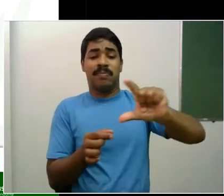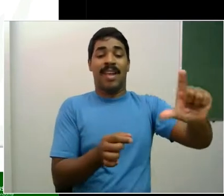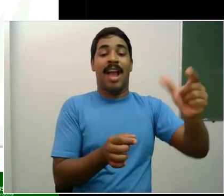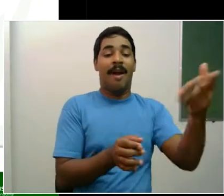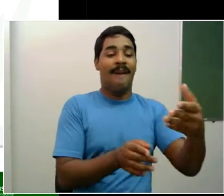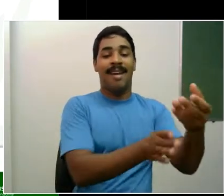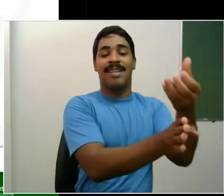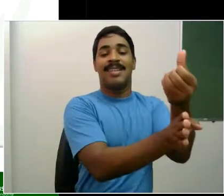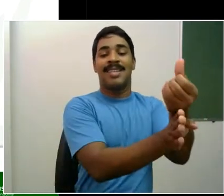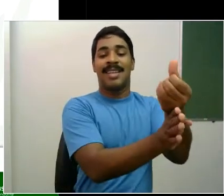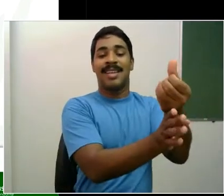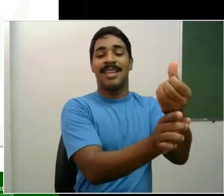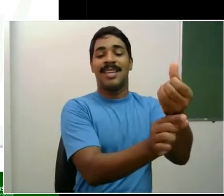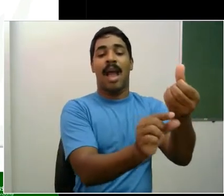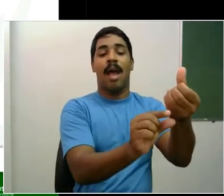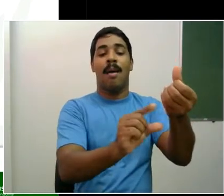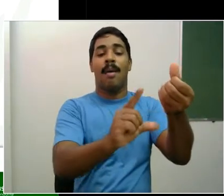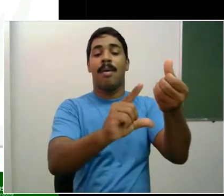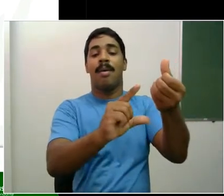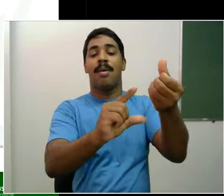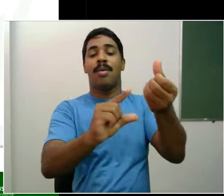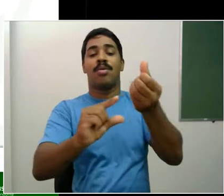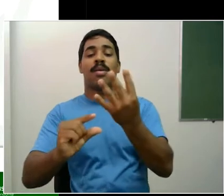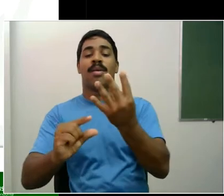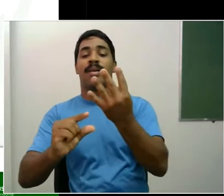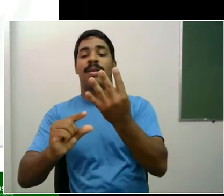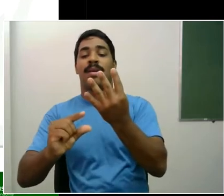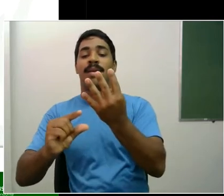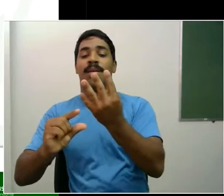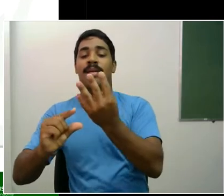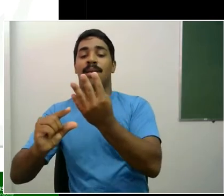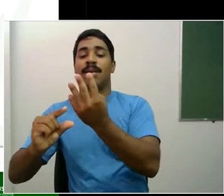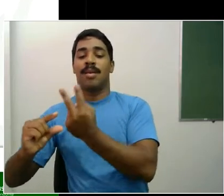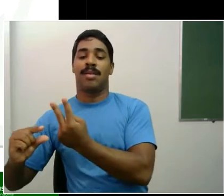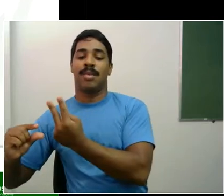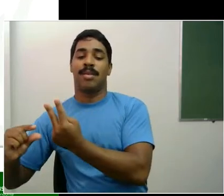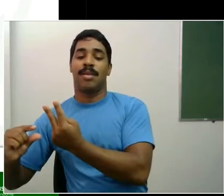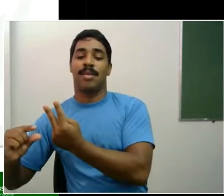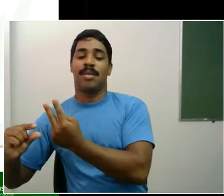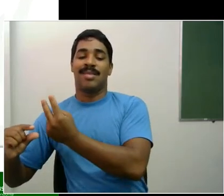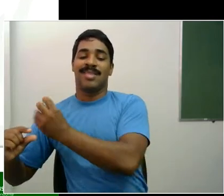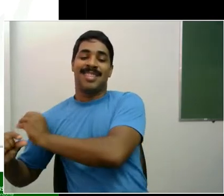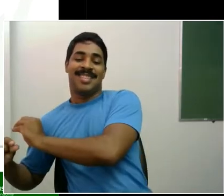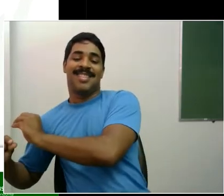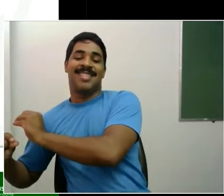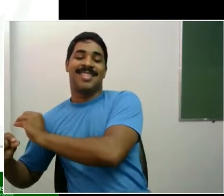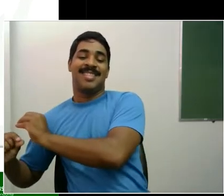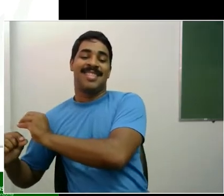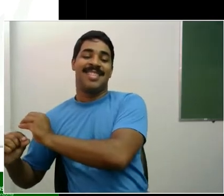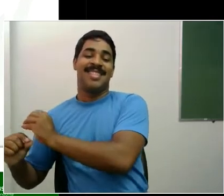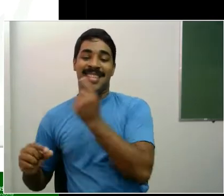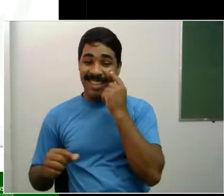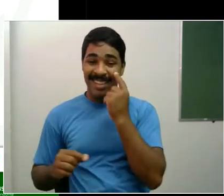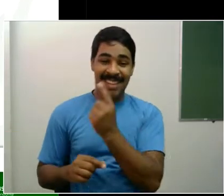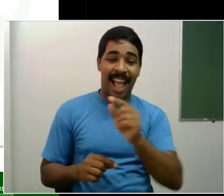4, diminuiu para 2, diminuiu para 0. E se continuasse aqui, ele iria agora em